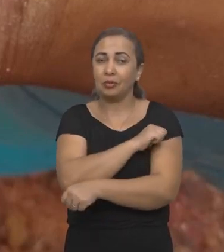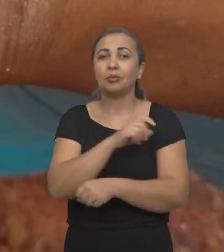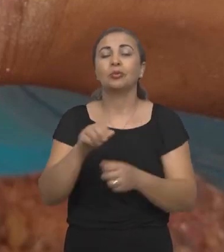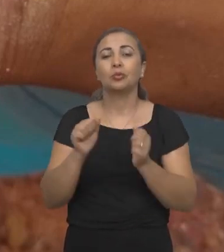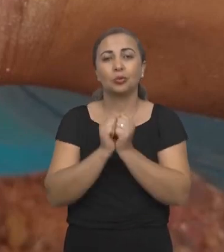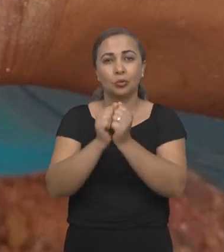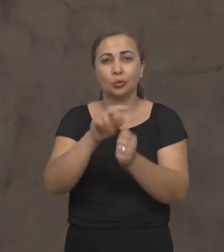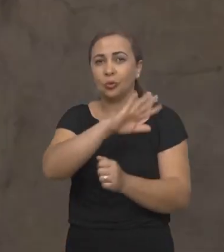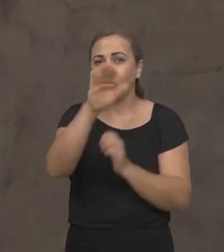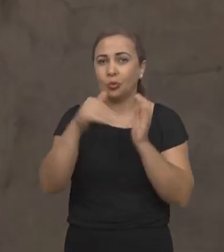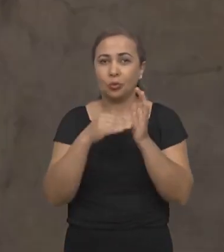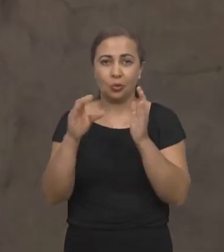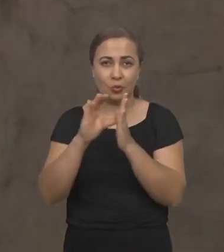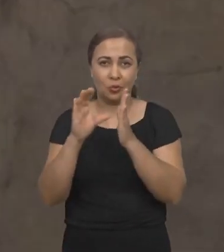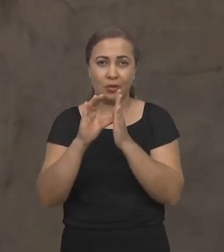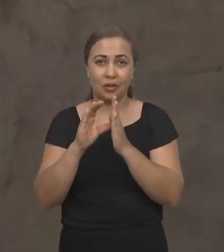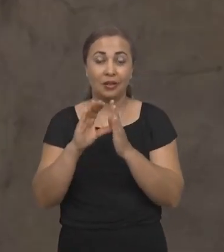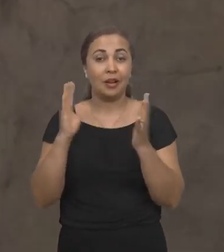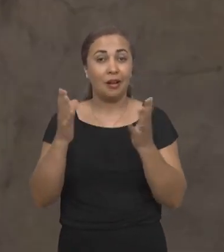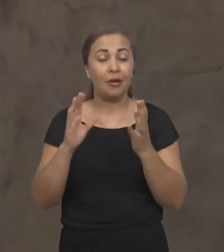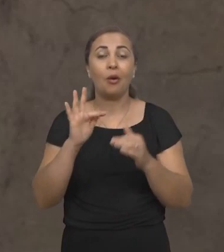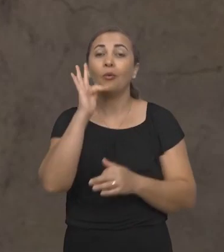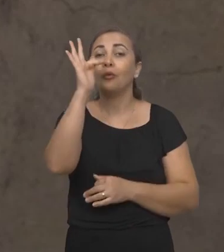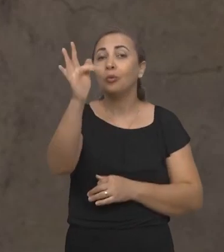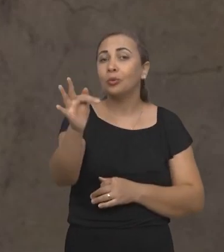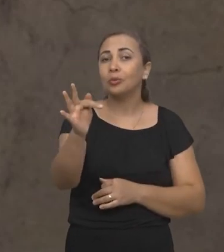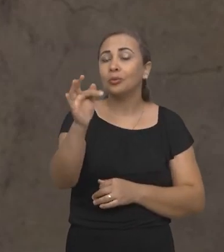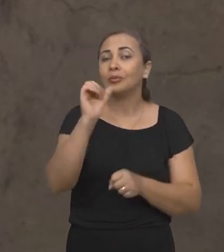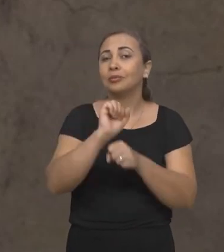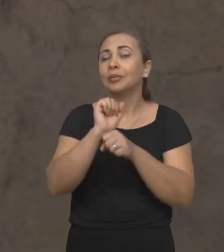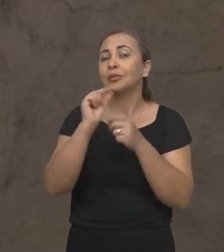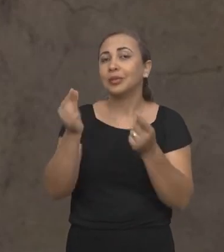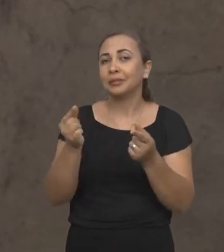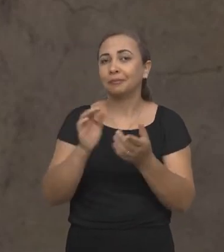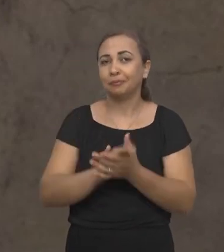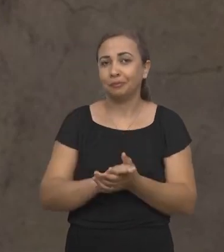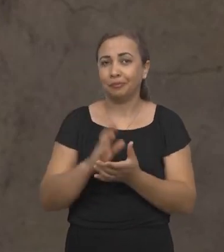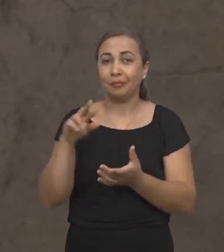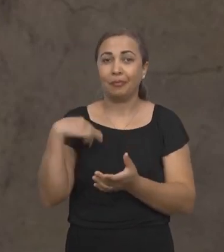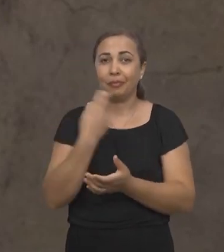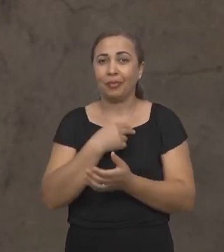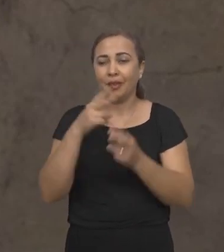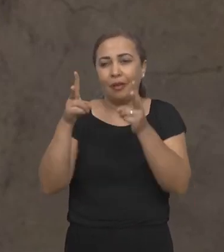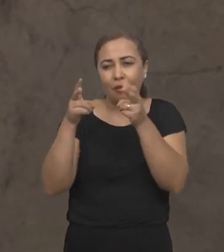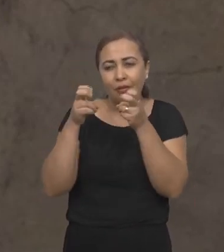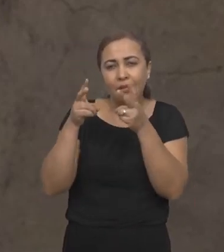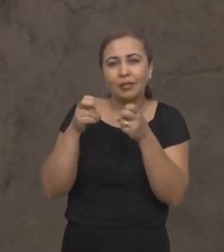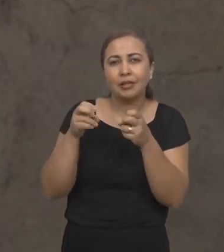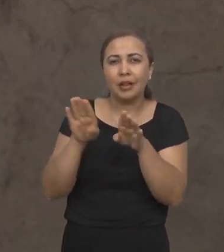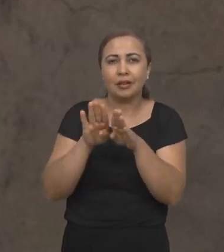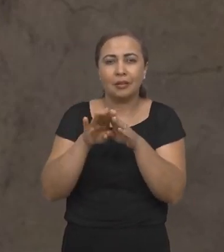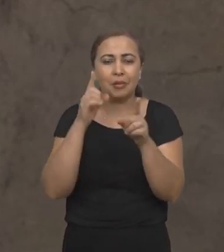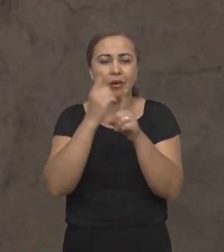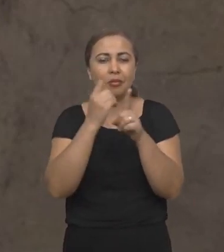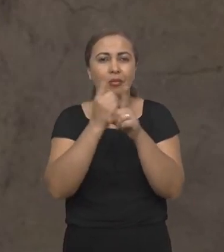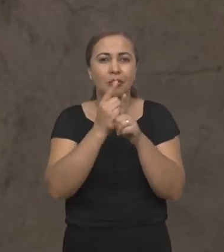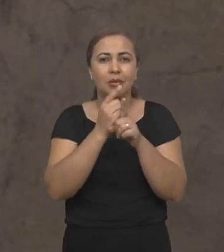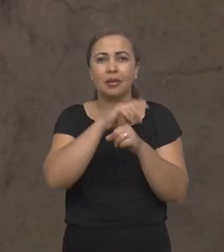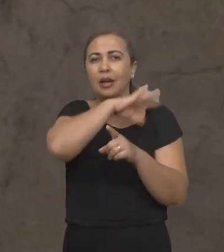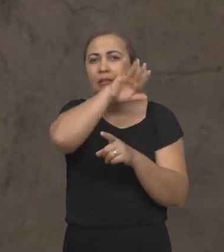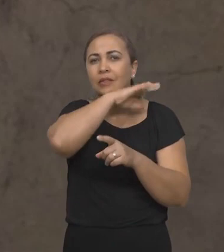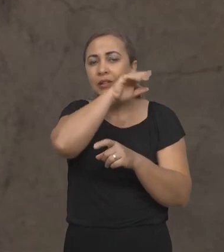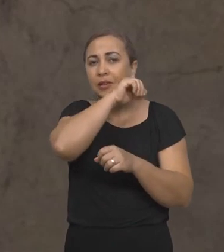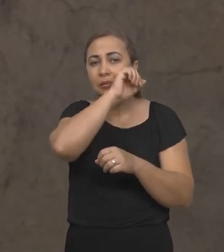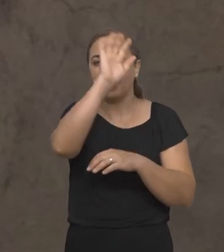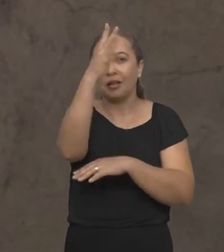toda a comunidade. Bom, qual é a etapa futura da pesquisa, né? A gente ainda vai coletar e identificar espécimes da Mata Atlântica